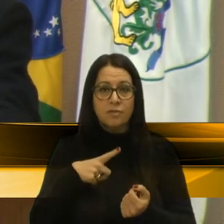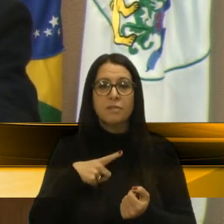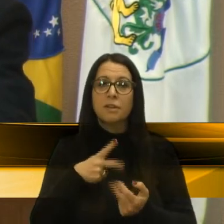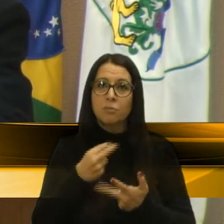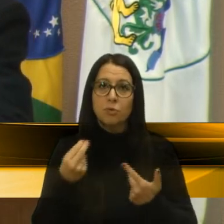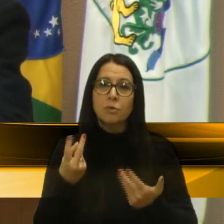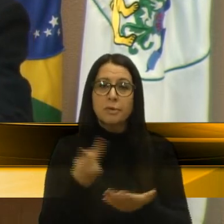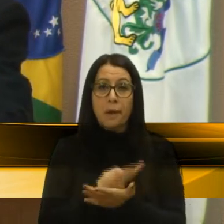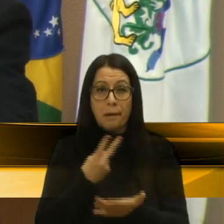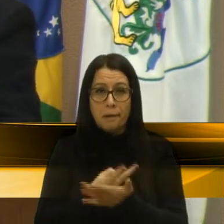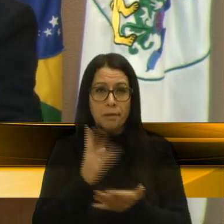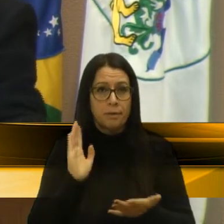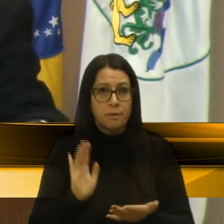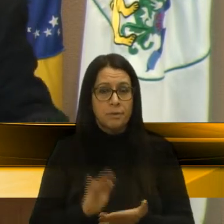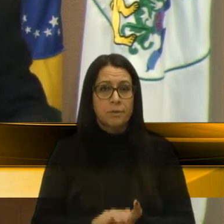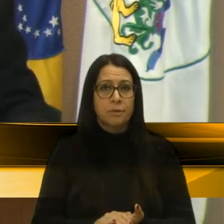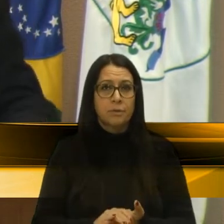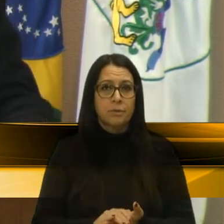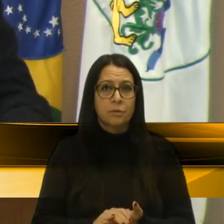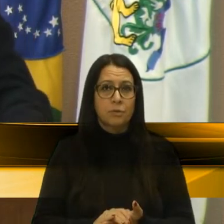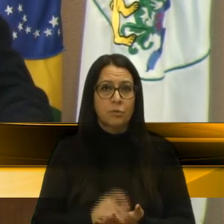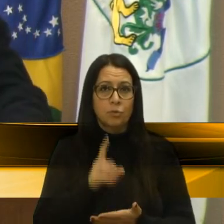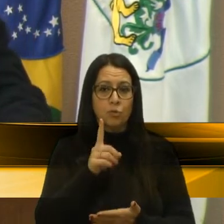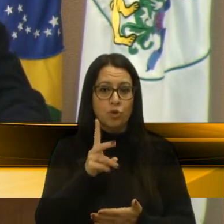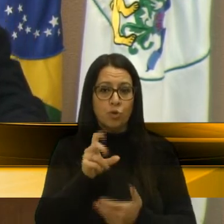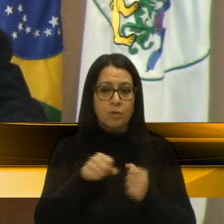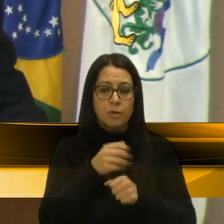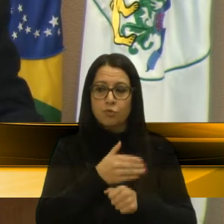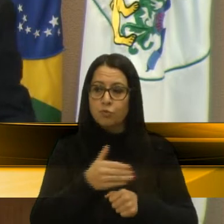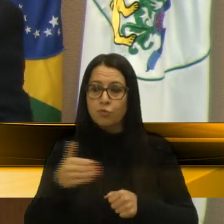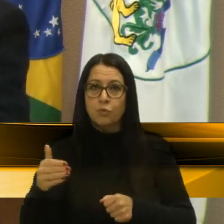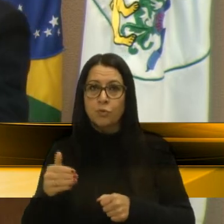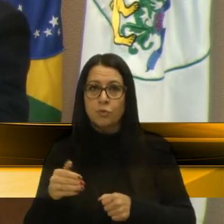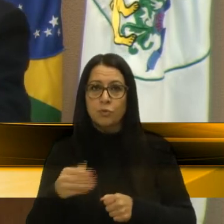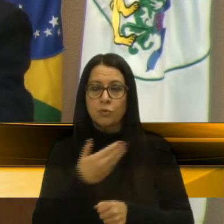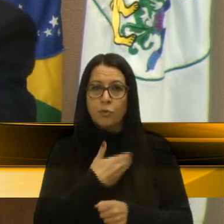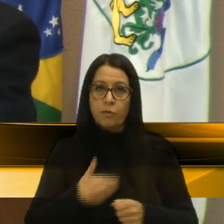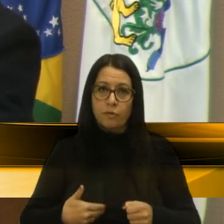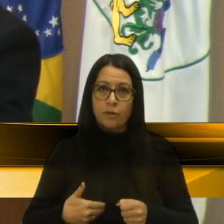desenvolvimento econômico na Argentina, e aí o